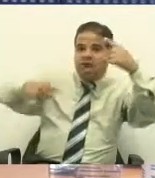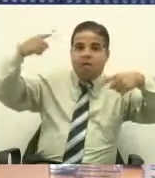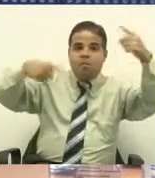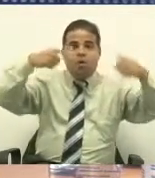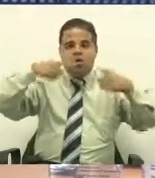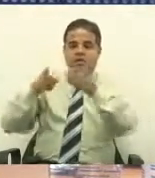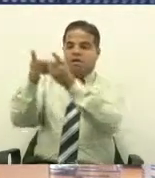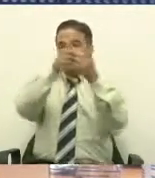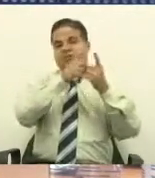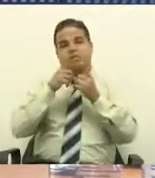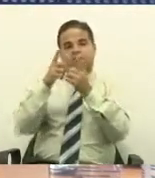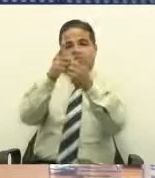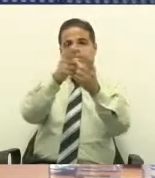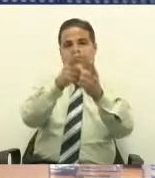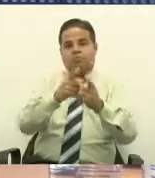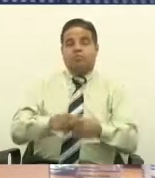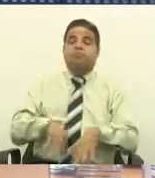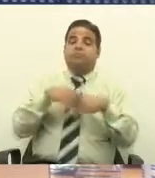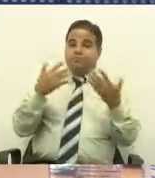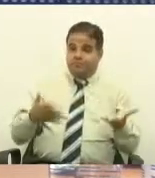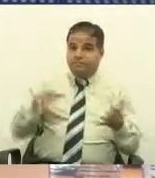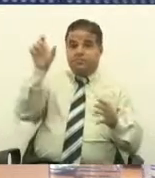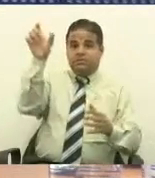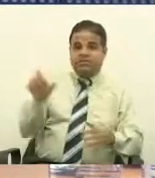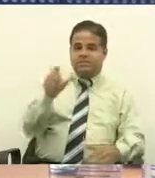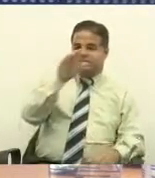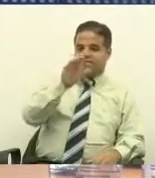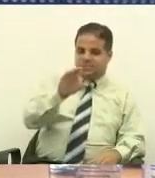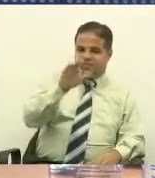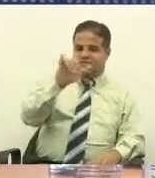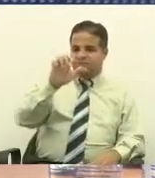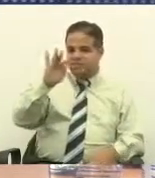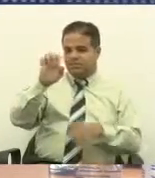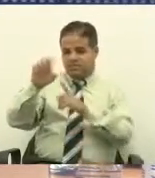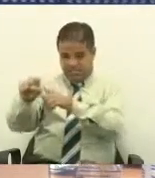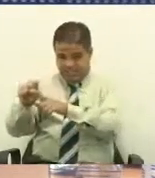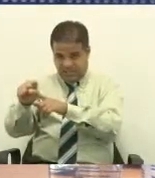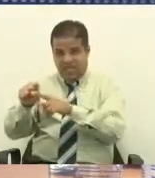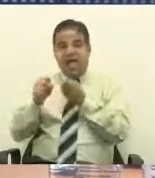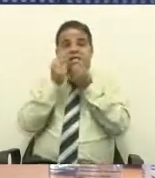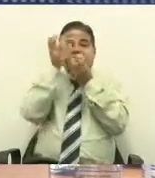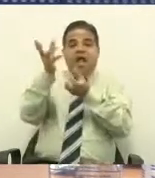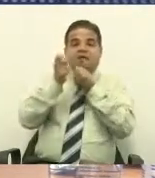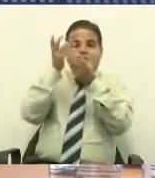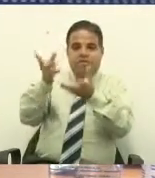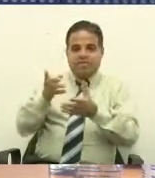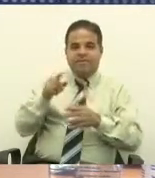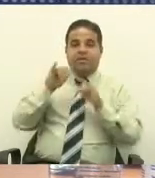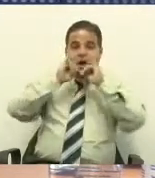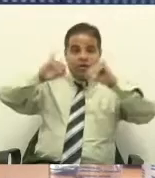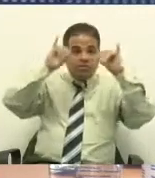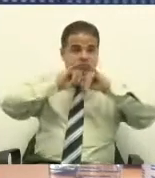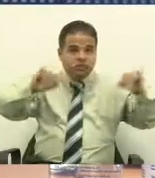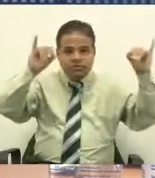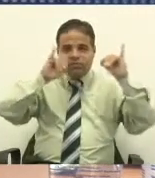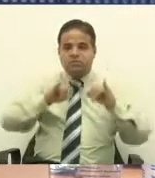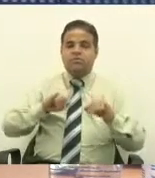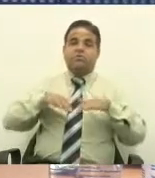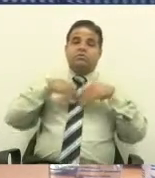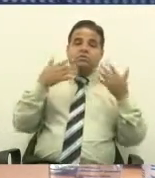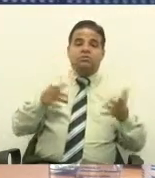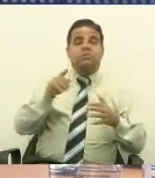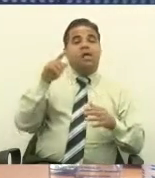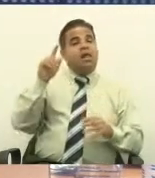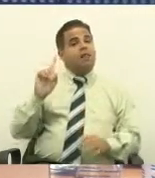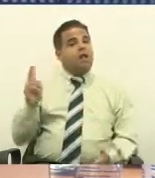de atendimento. Referente aos CIETs, essa informação que foi divulgada mediaticamente, ela